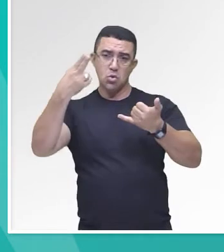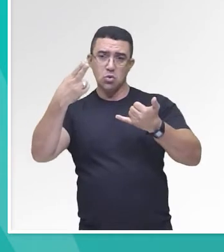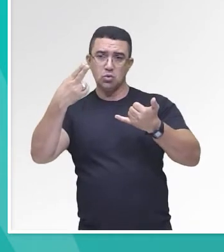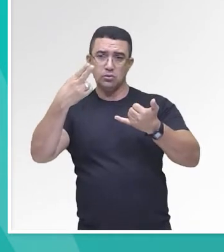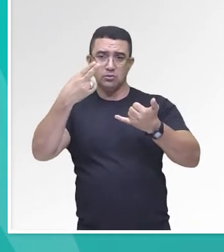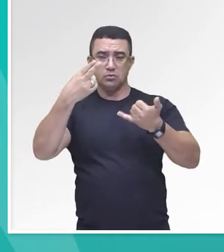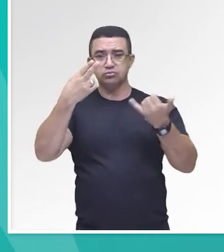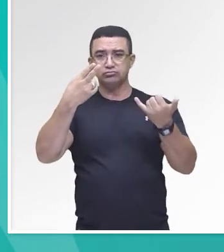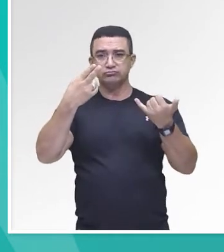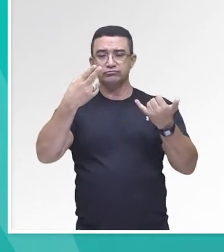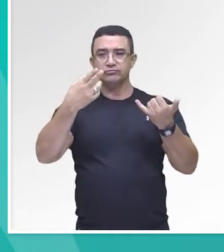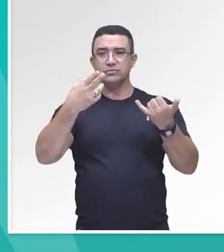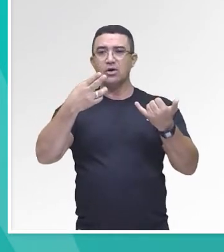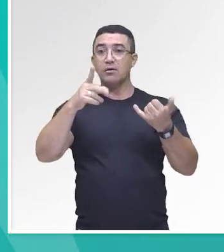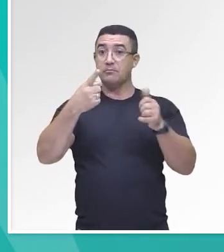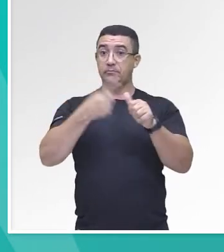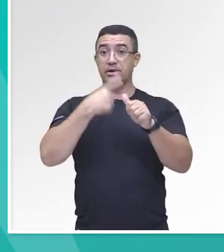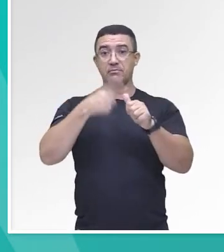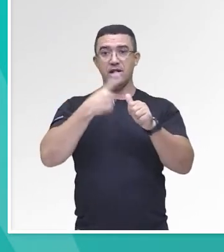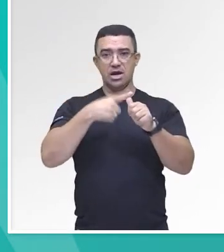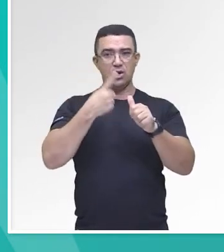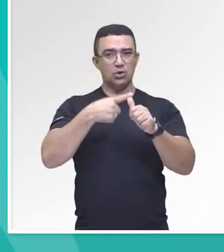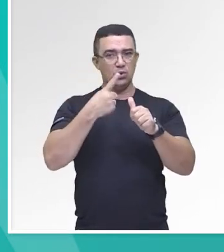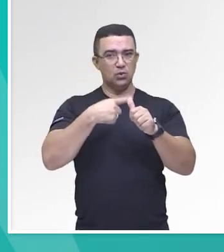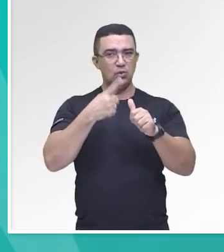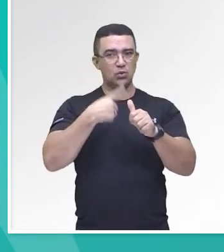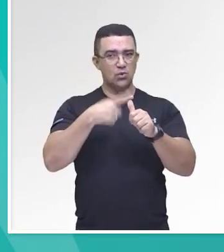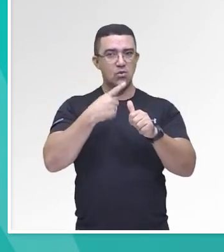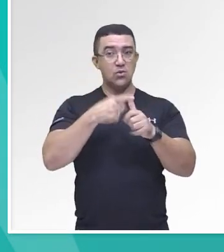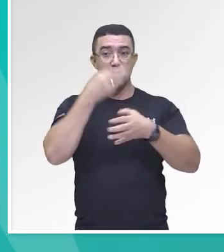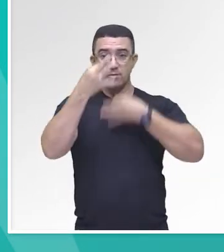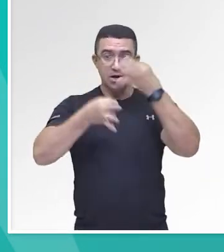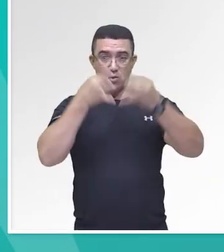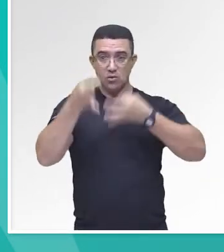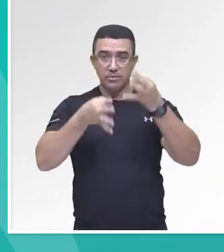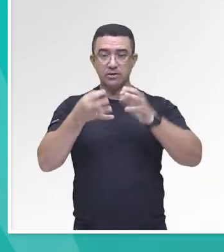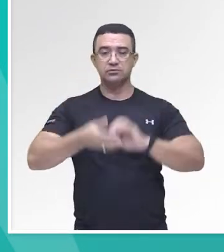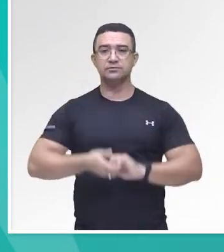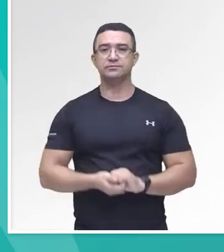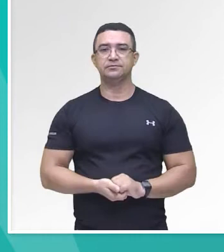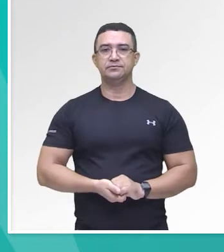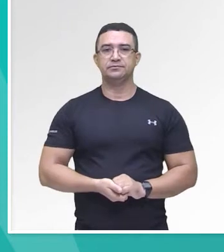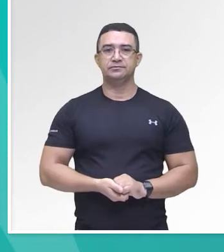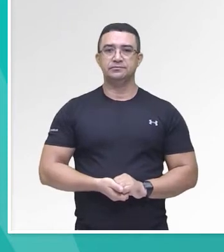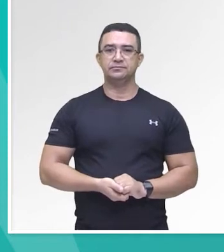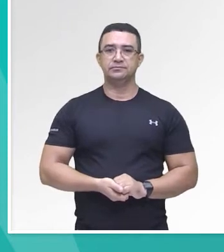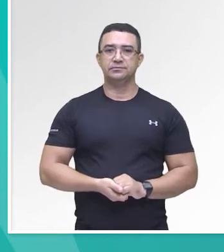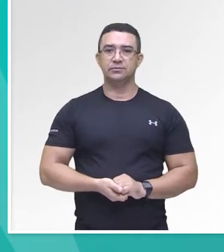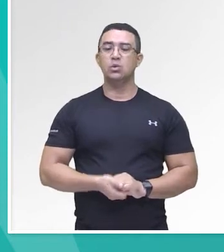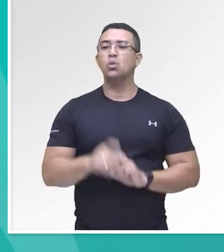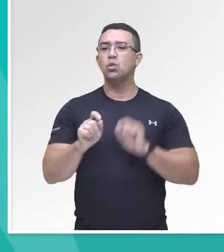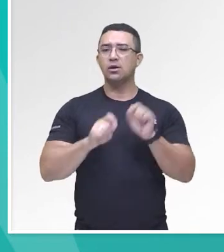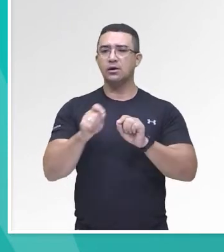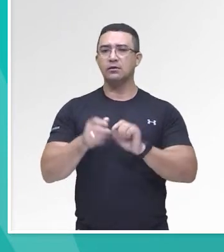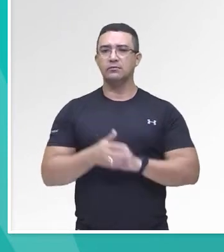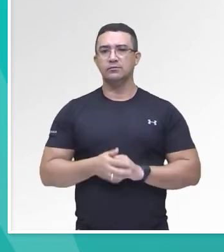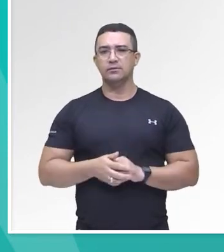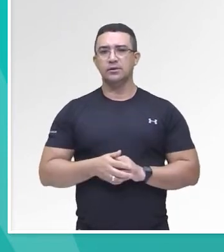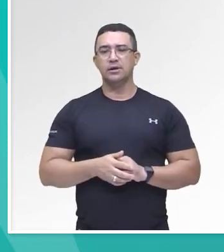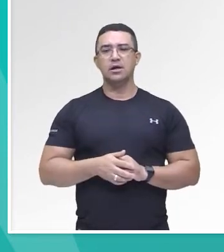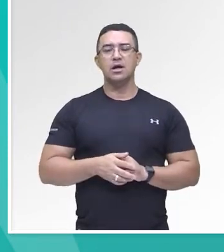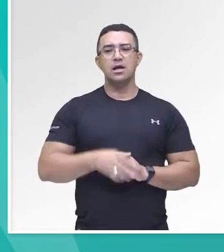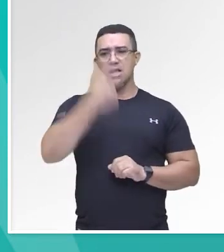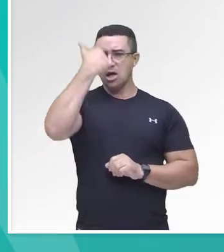o meu primeiro argumento que vai me ajudar a defender aquela ideia de que sim, eu